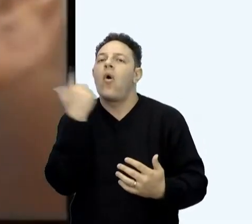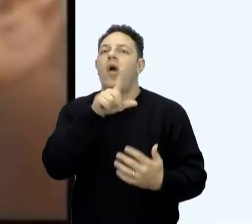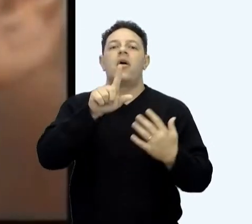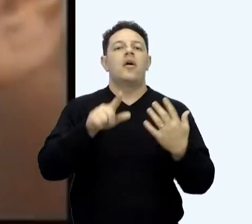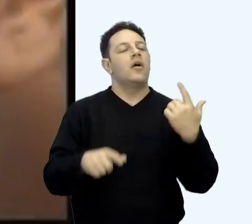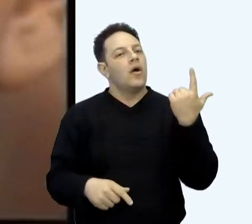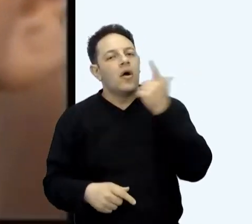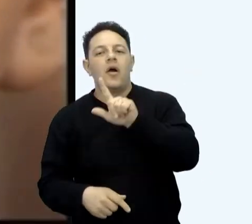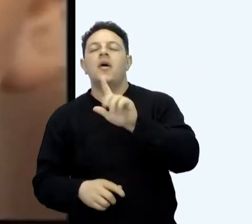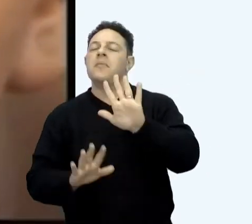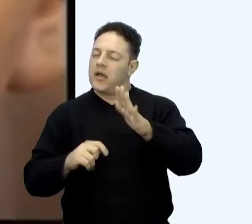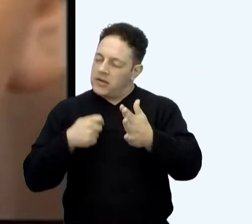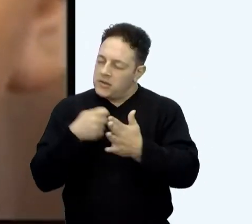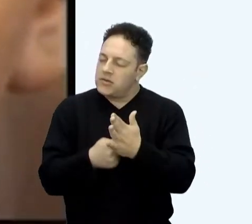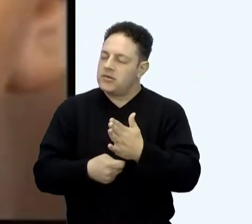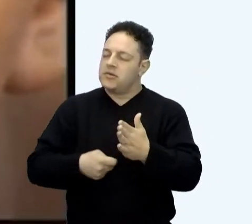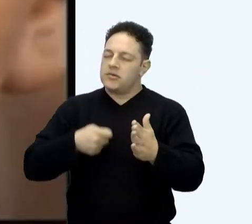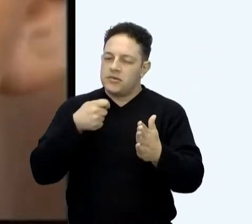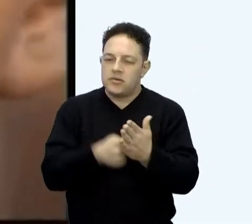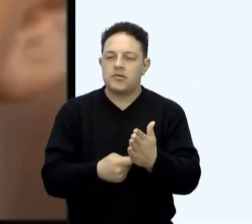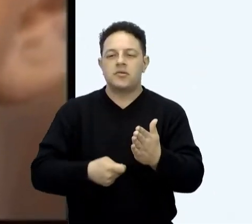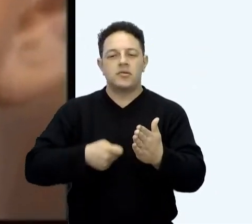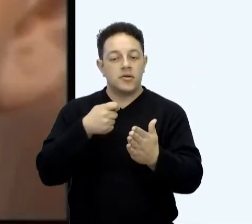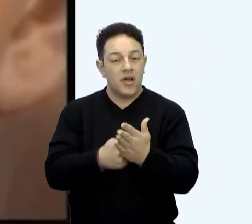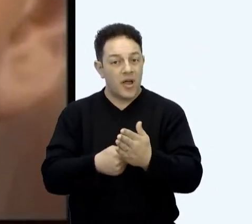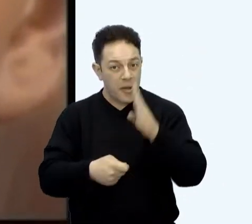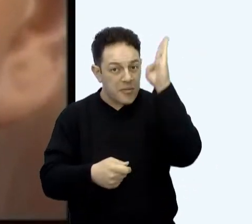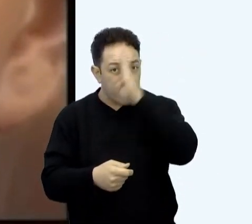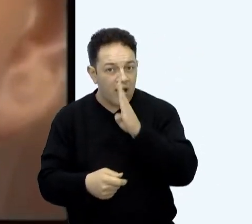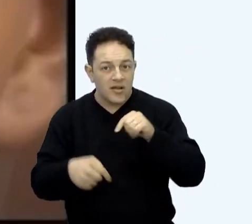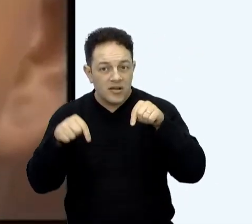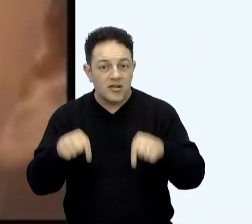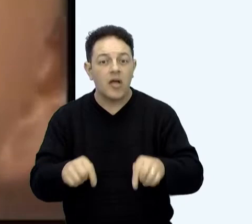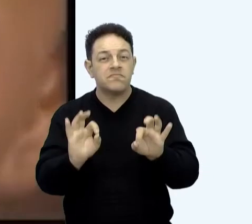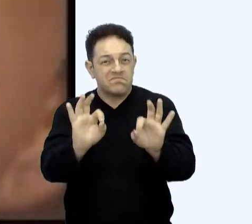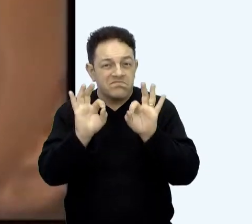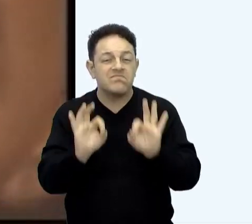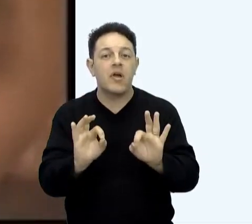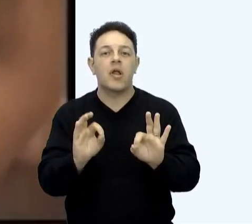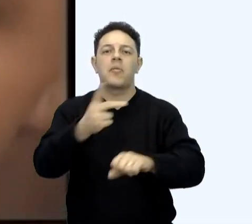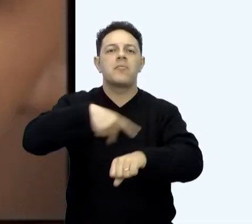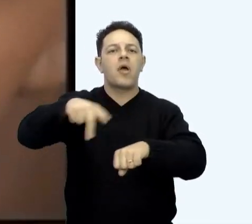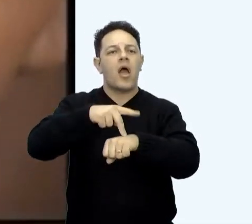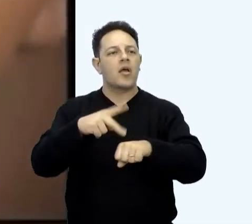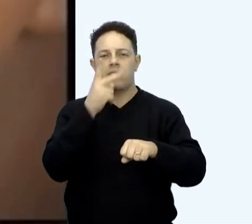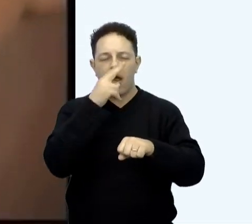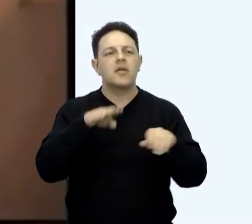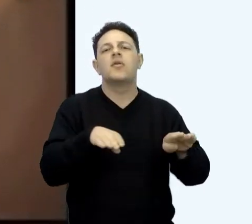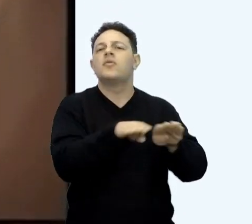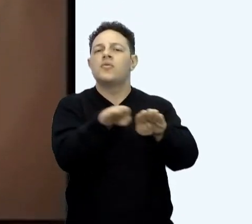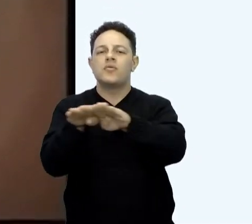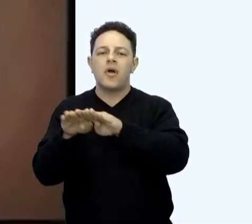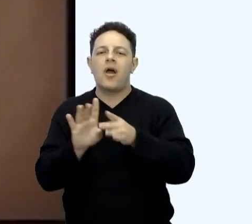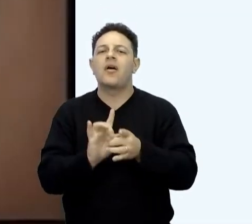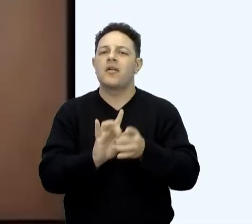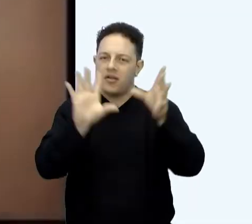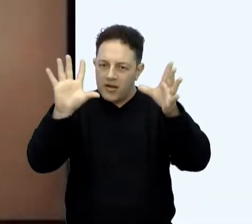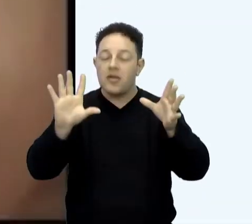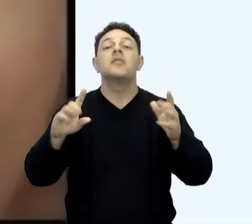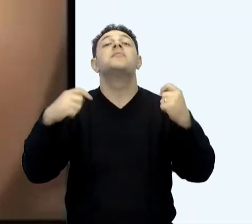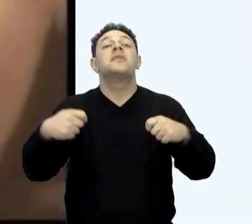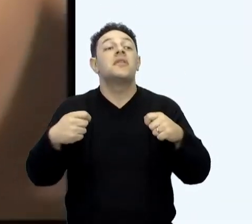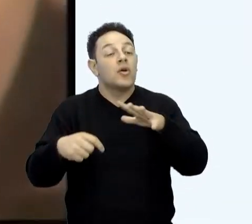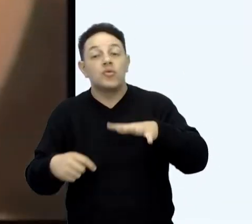temperadas com muita luta. O Brasil só será realmente um país democrático quando todos os